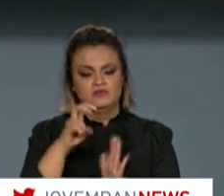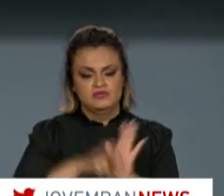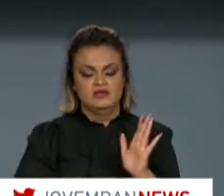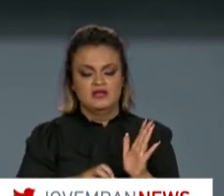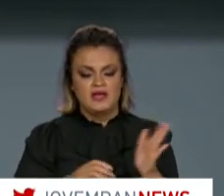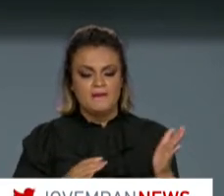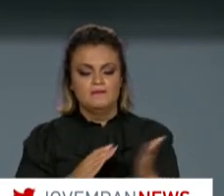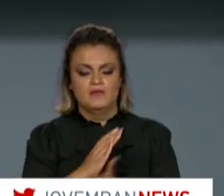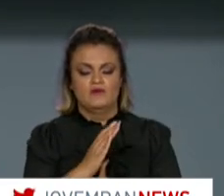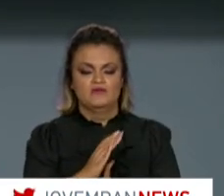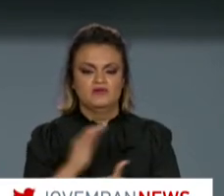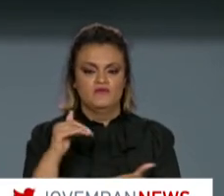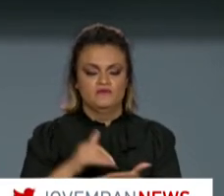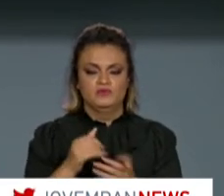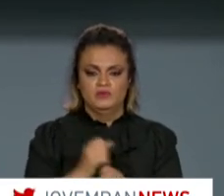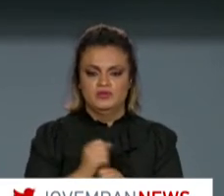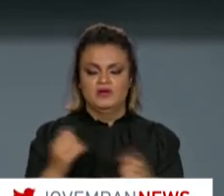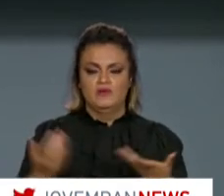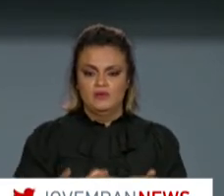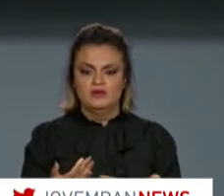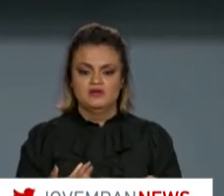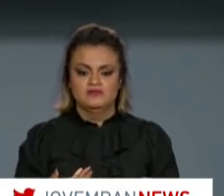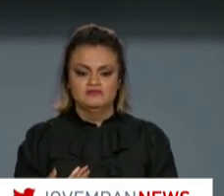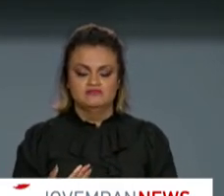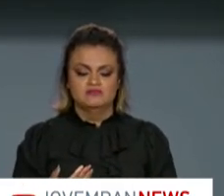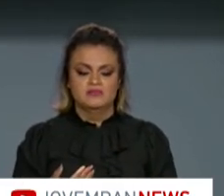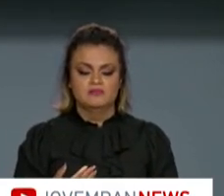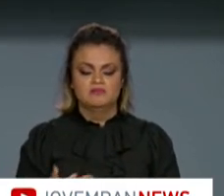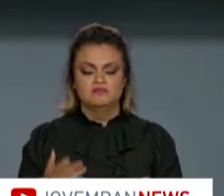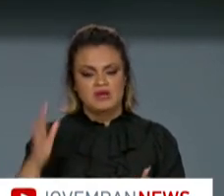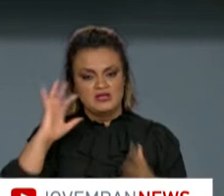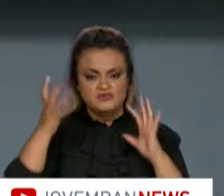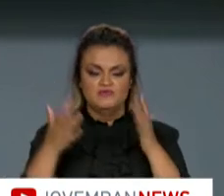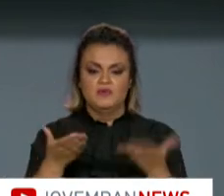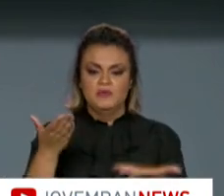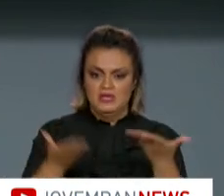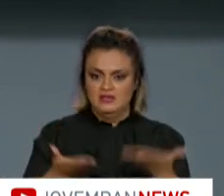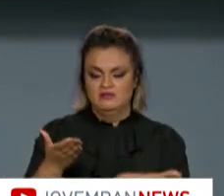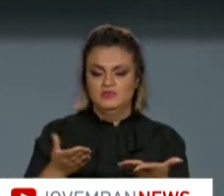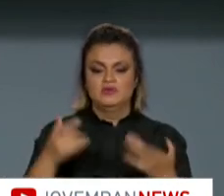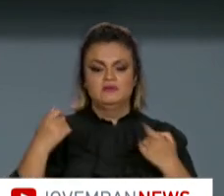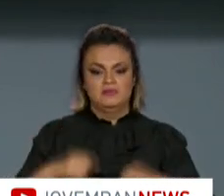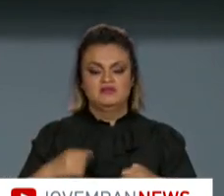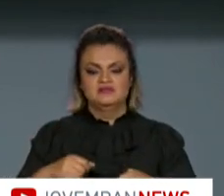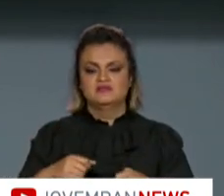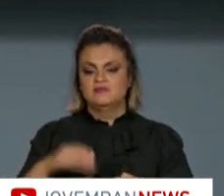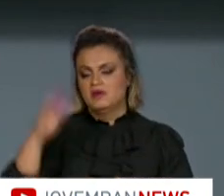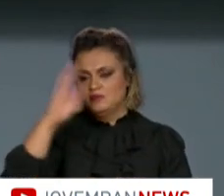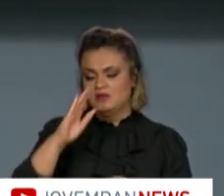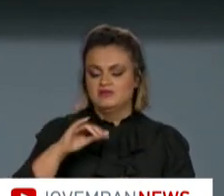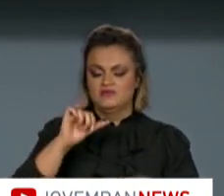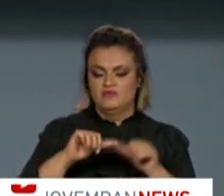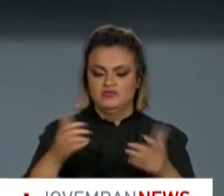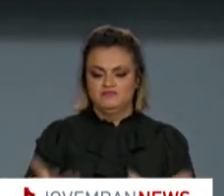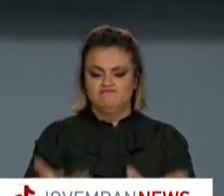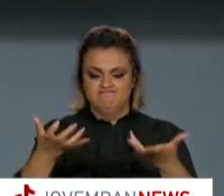aprovada até o final do ano, para a gente restabelecer o equilíbrio necessário para o país voltar a